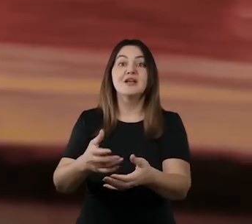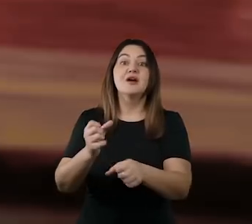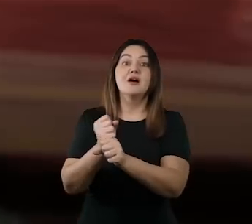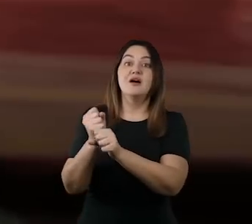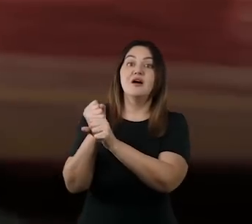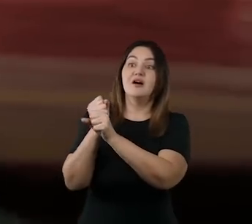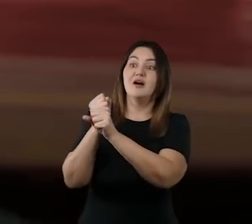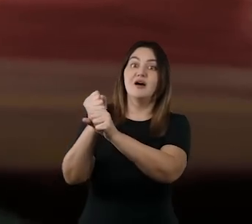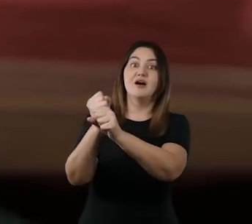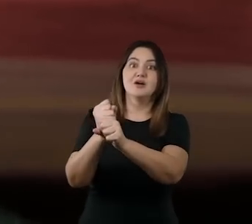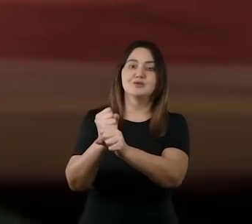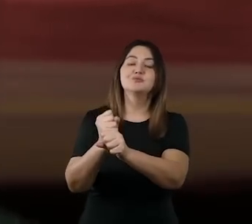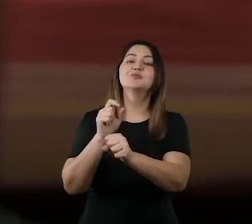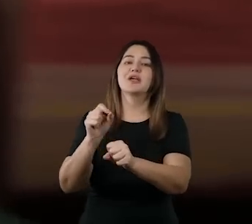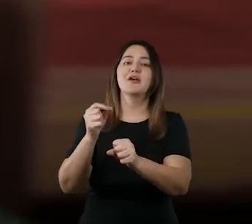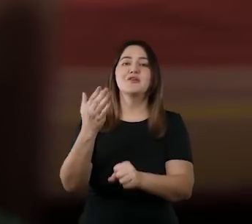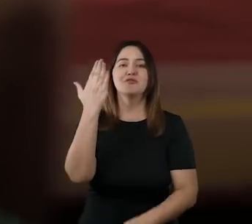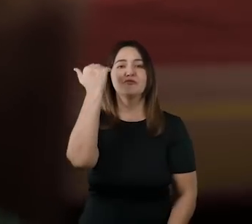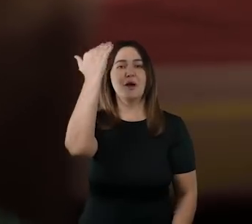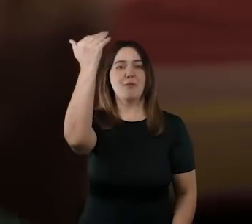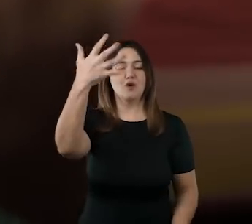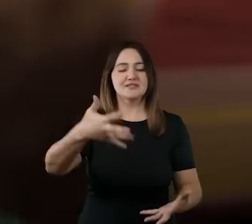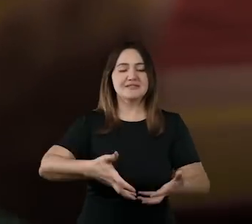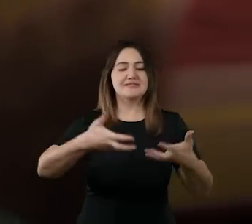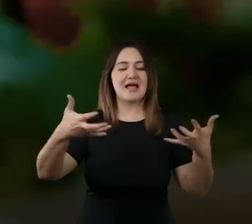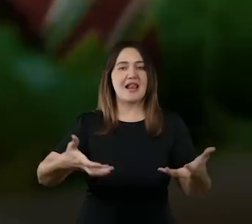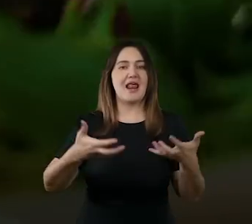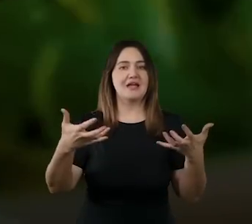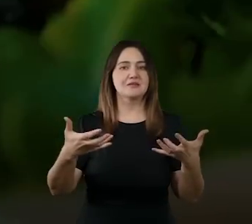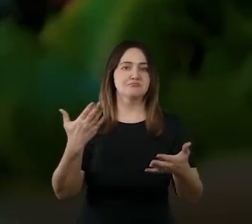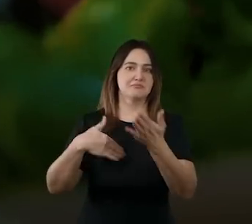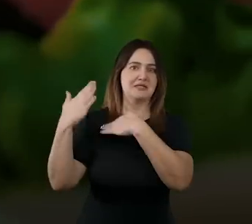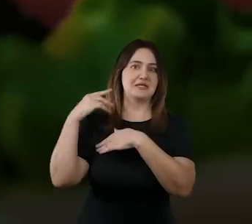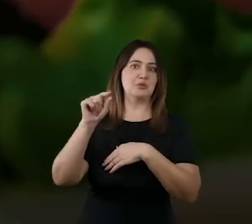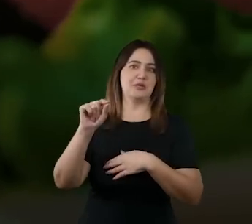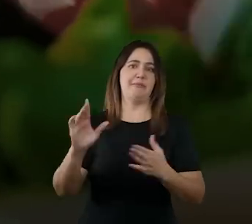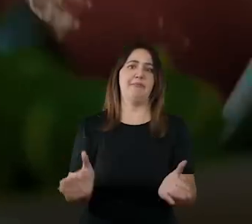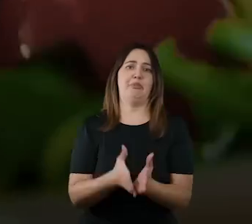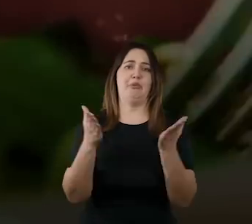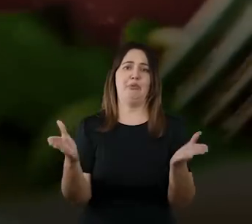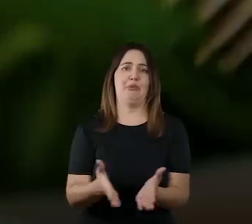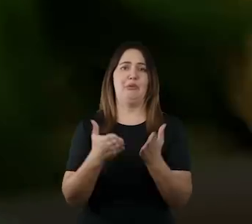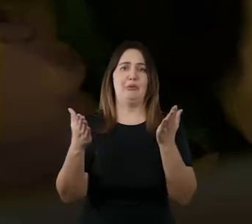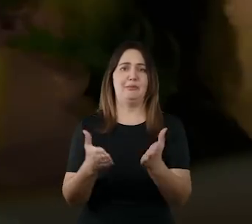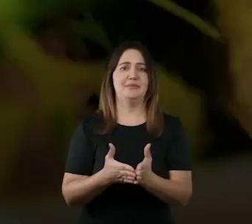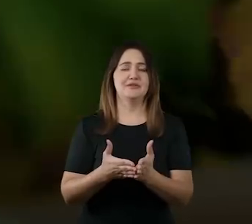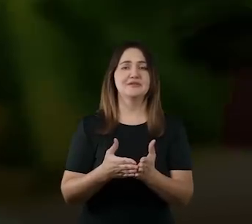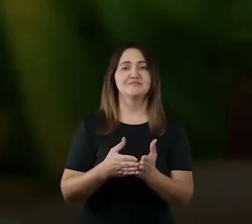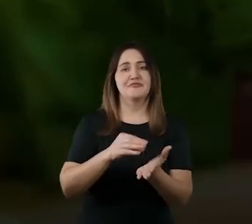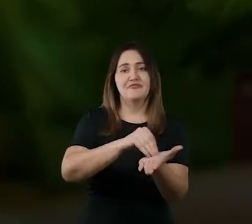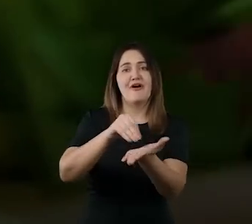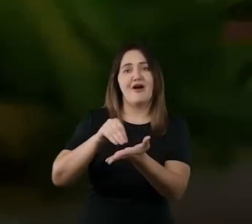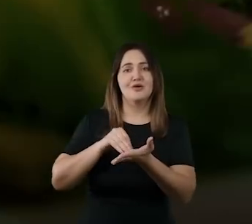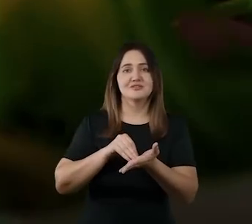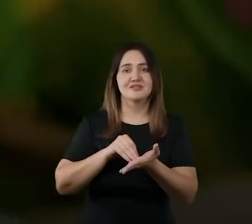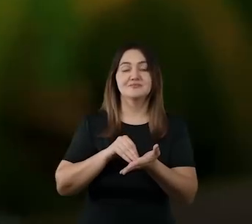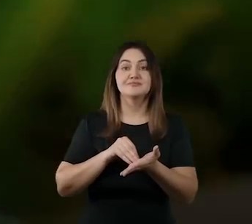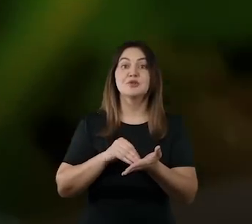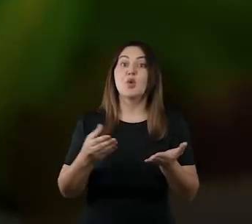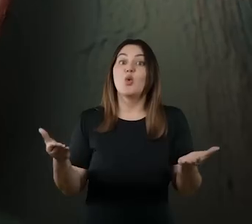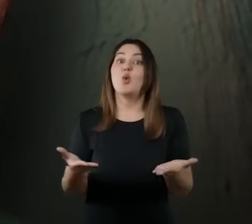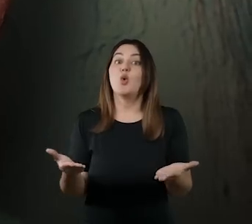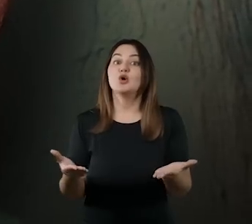passar do tempo, a famosa salada grega, que começou como um alimento de pessoas pobres em situação de escassez e